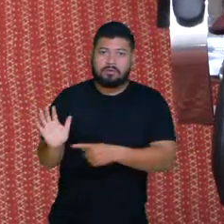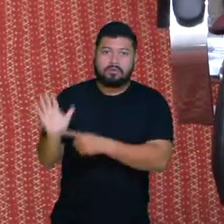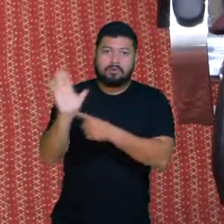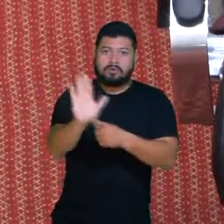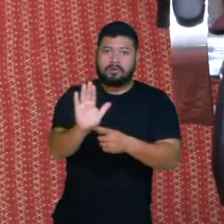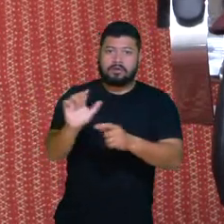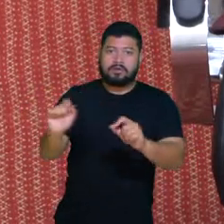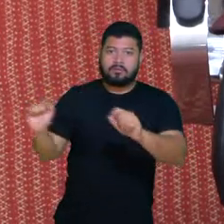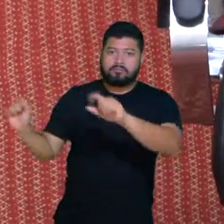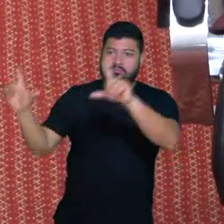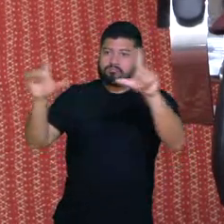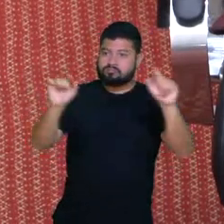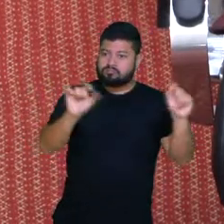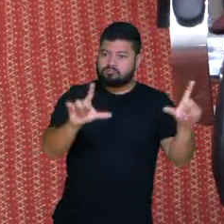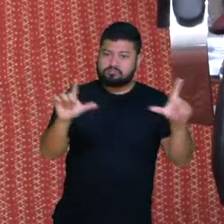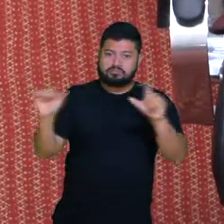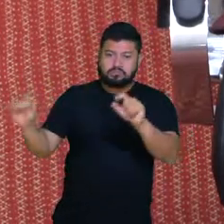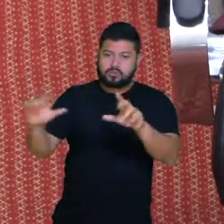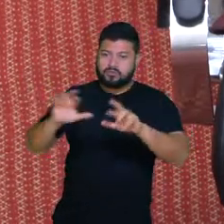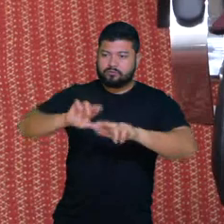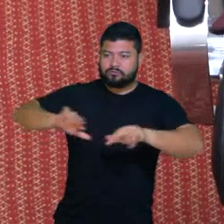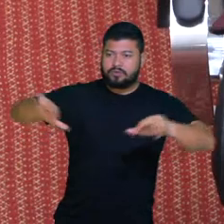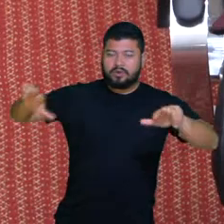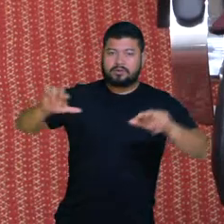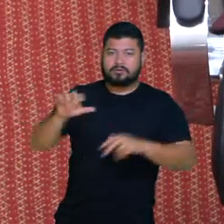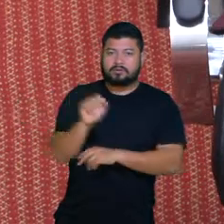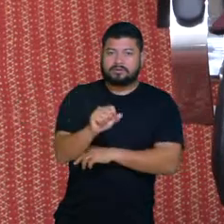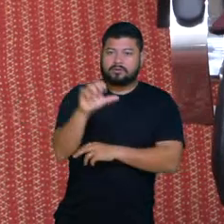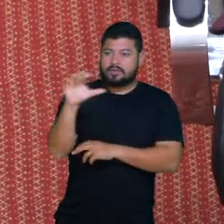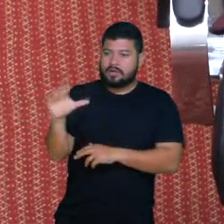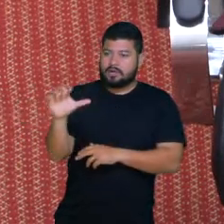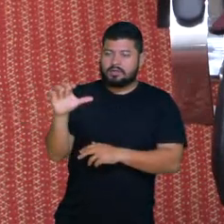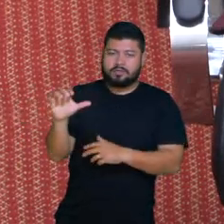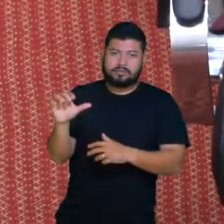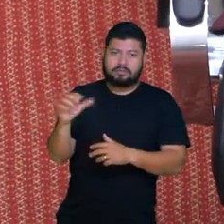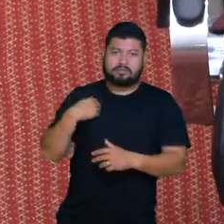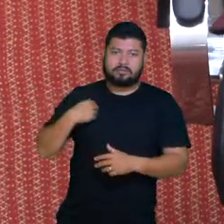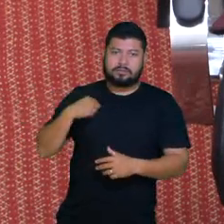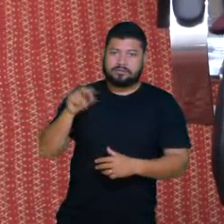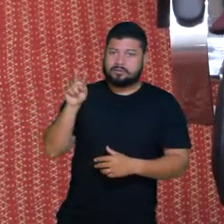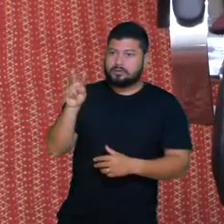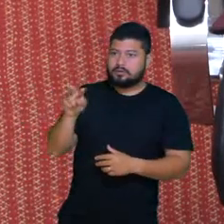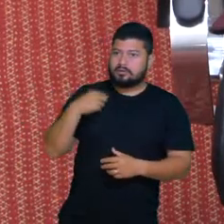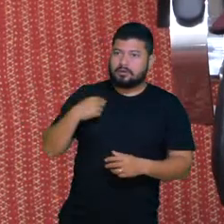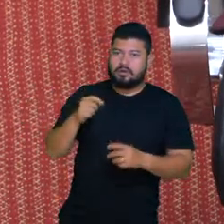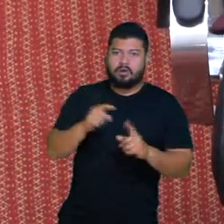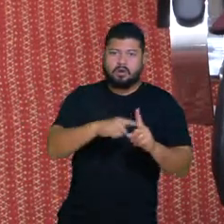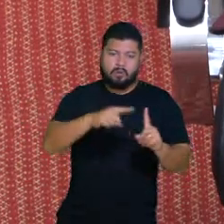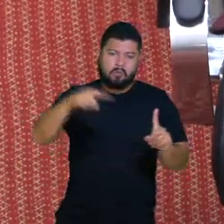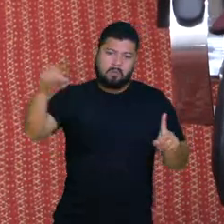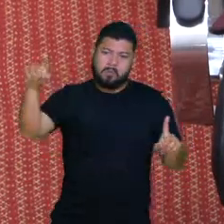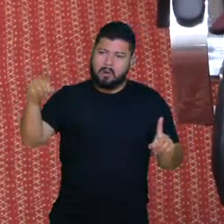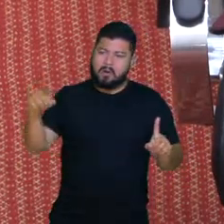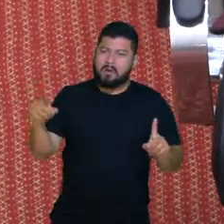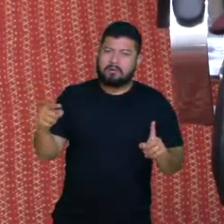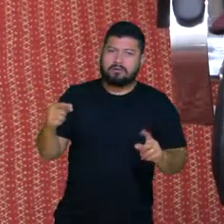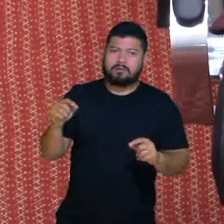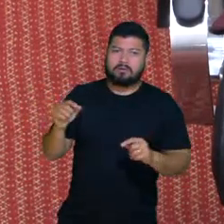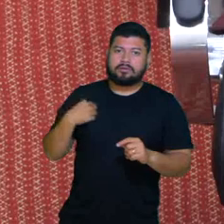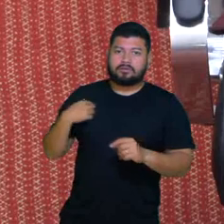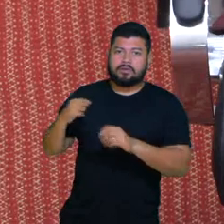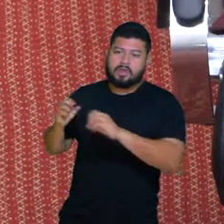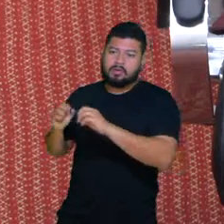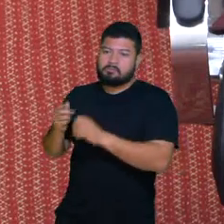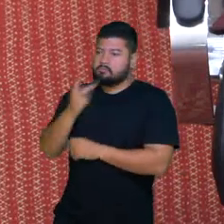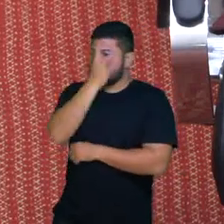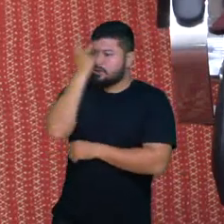Catarina em todos os teus slides certo enquanto a gente bota gráfico e bota gente educando